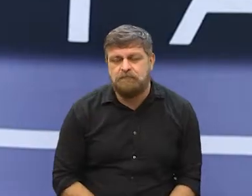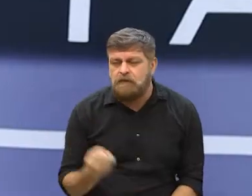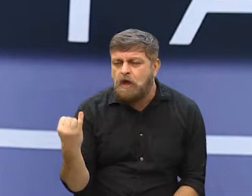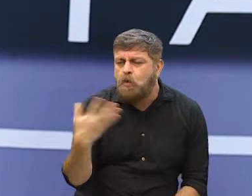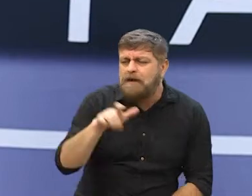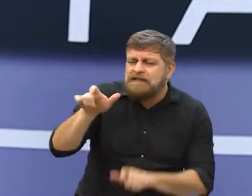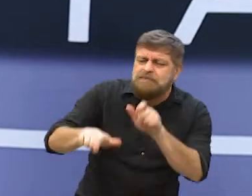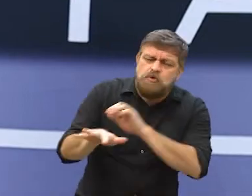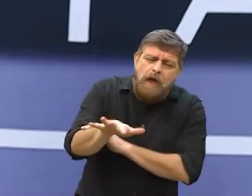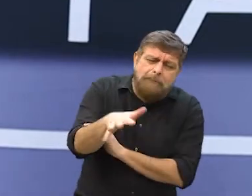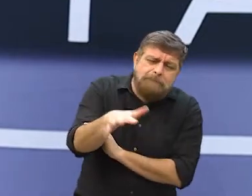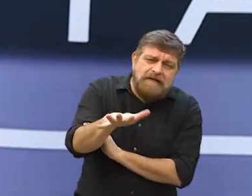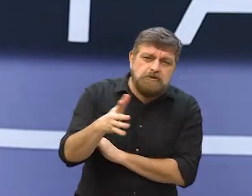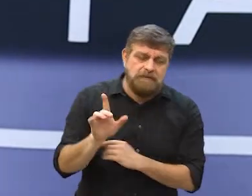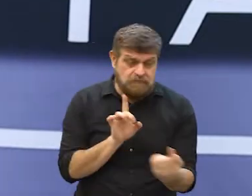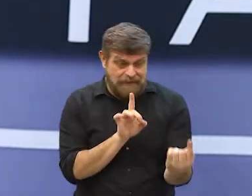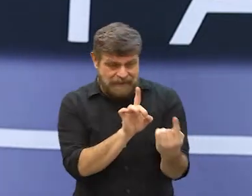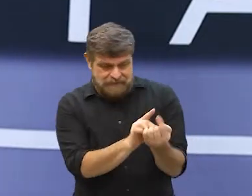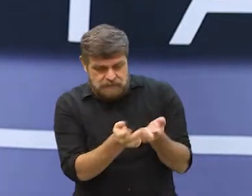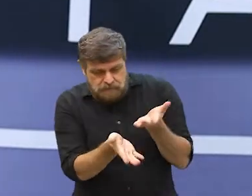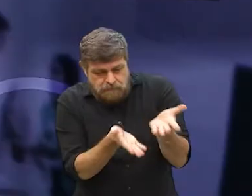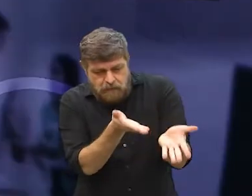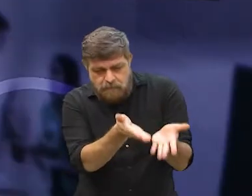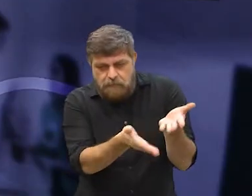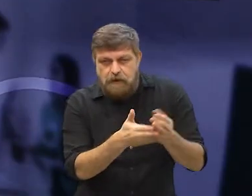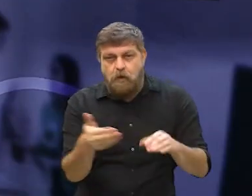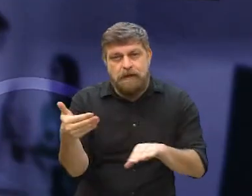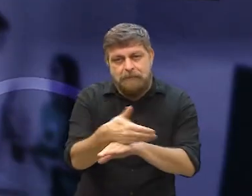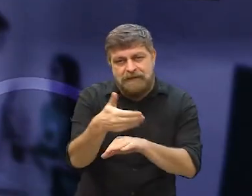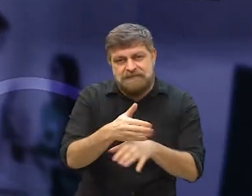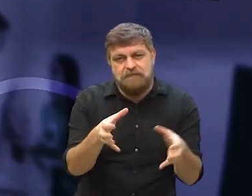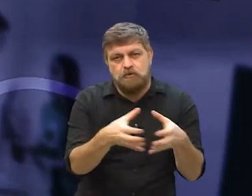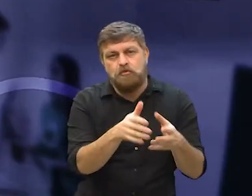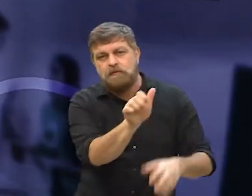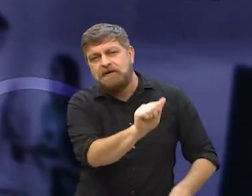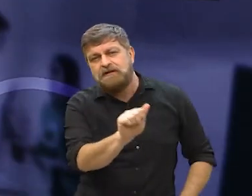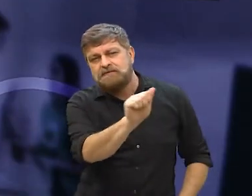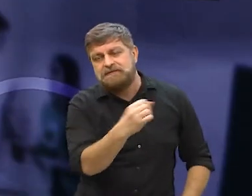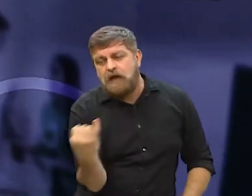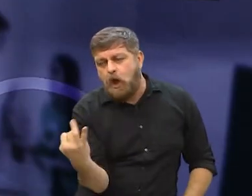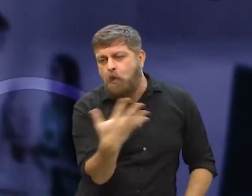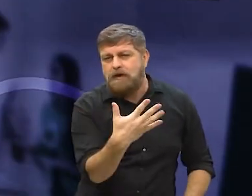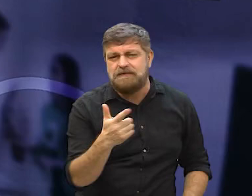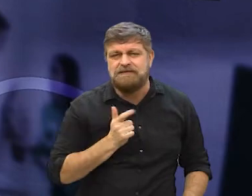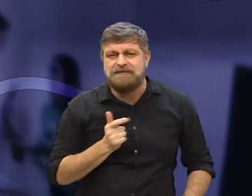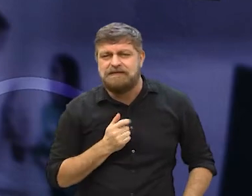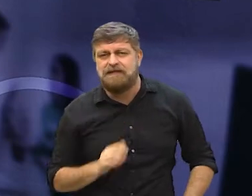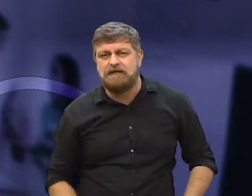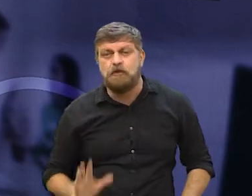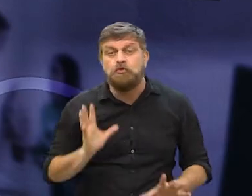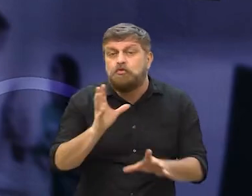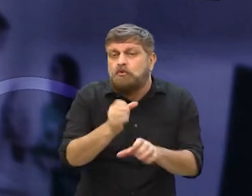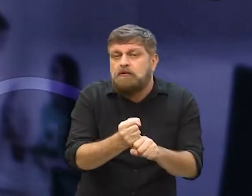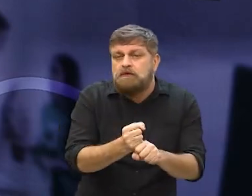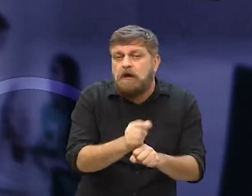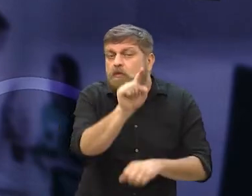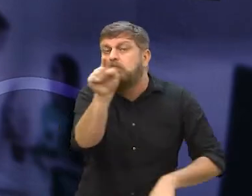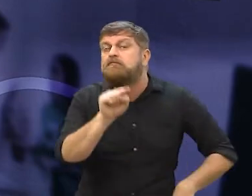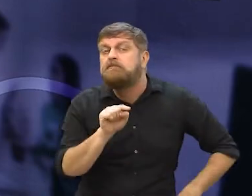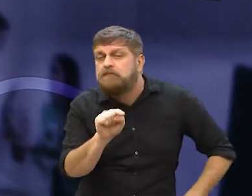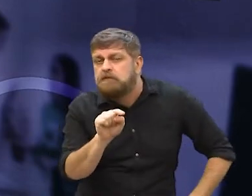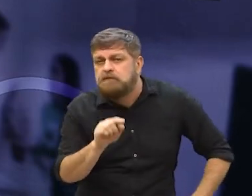pessoas, mais ou menos, vocês atendem, Valdirene, ou que fazem parte da associação? Vocês são uma rede de quantas pessoas, mais ou menos?